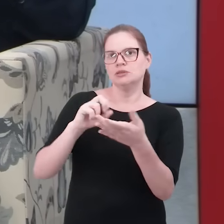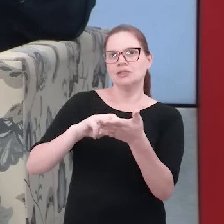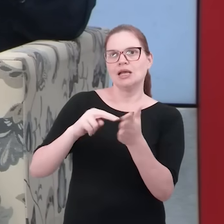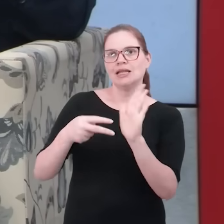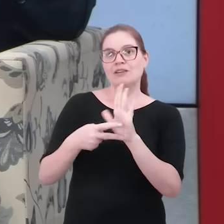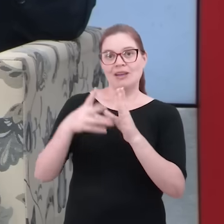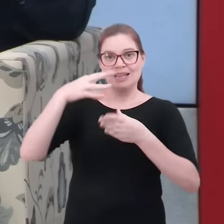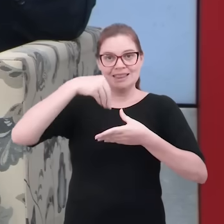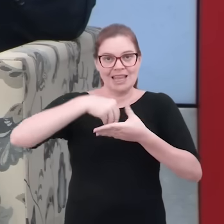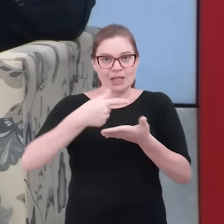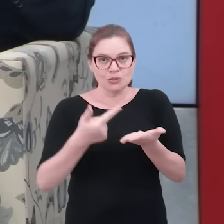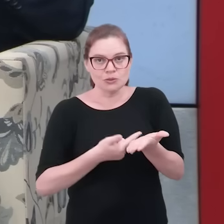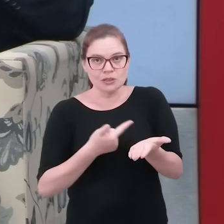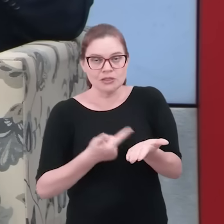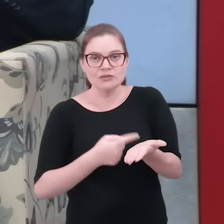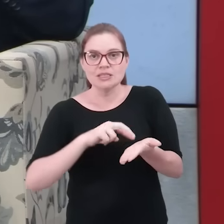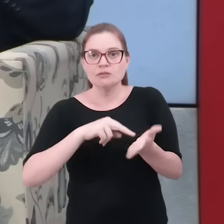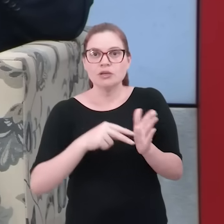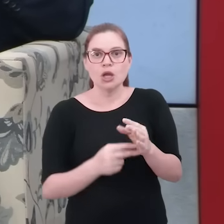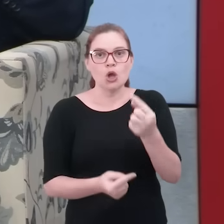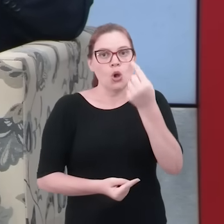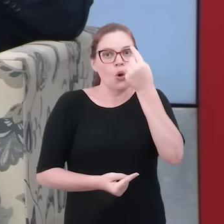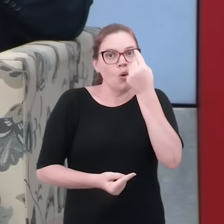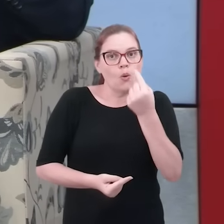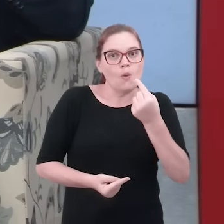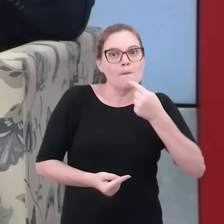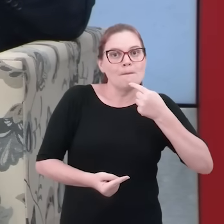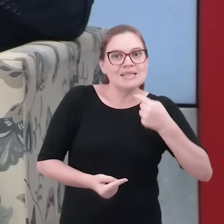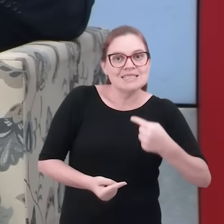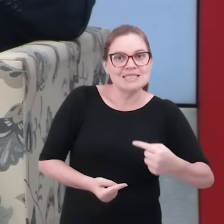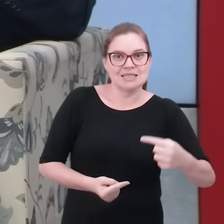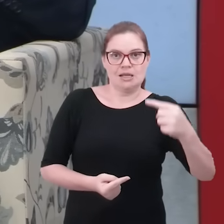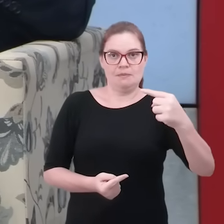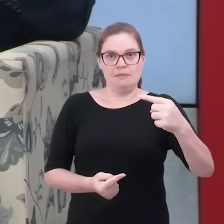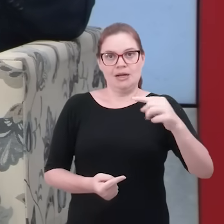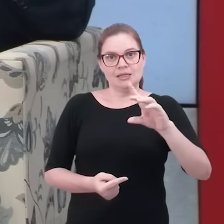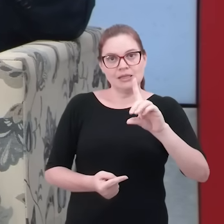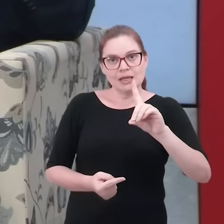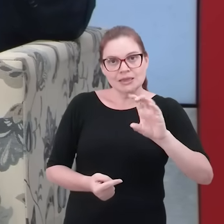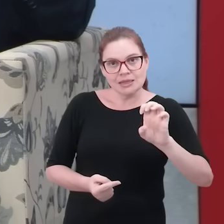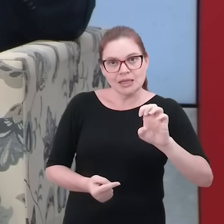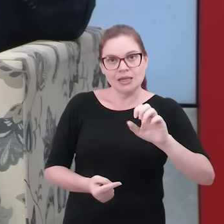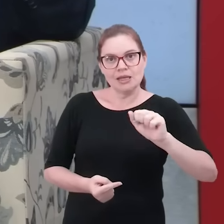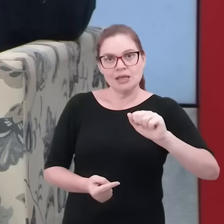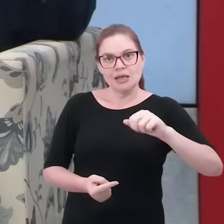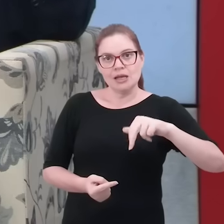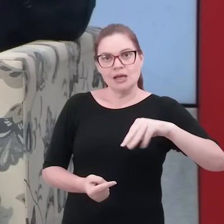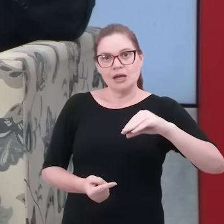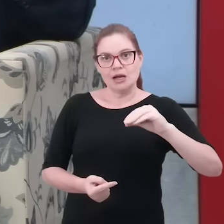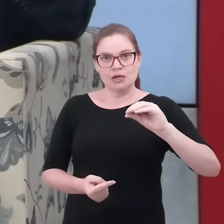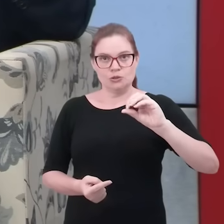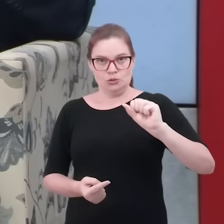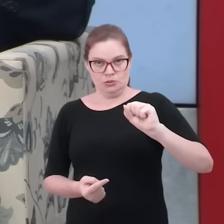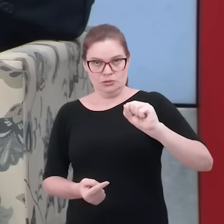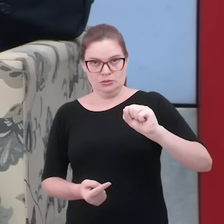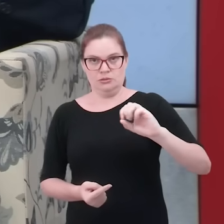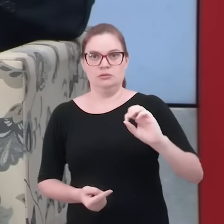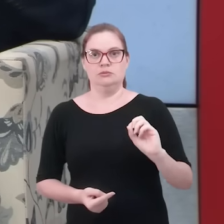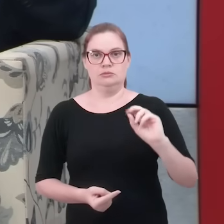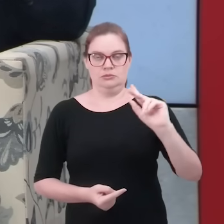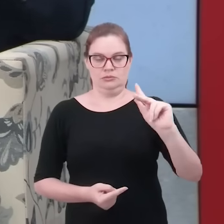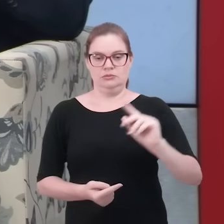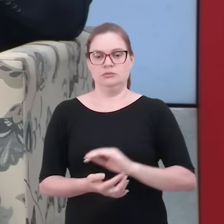de uma semana de anos, ou uma semana de anos, também chamado